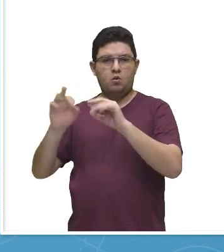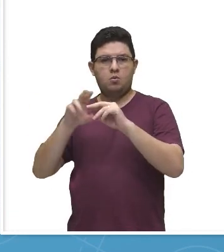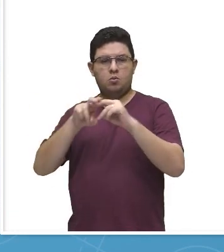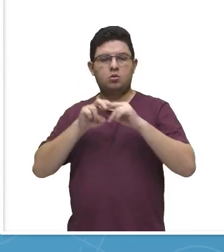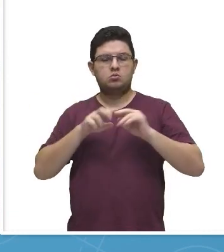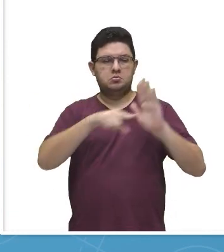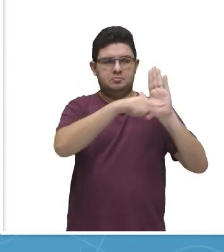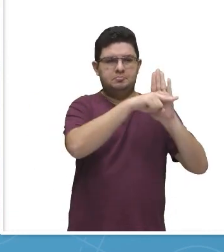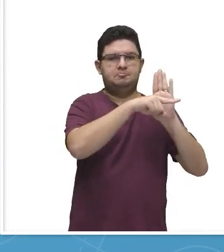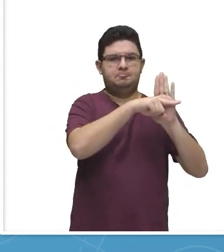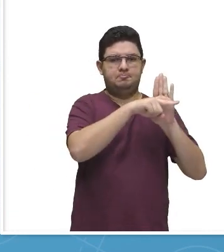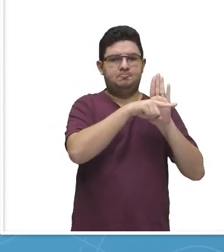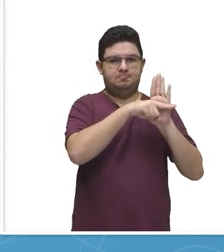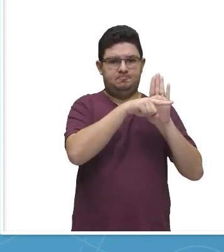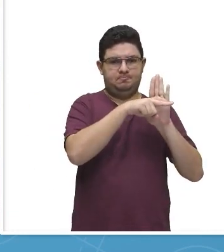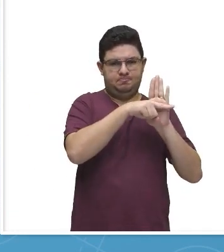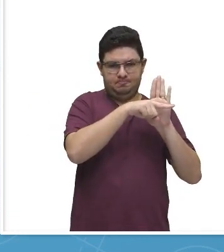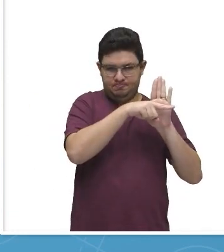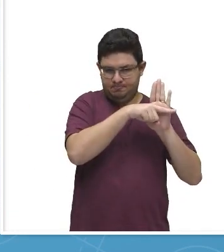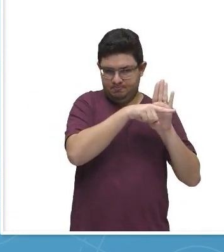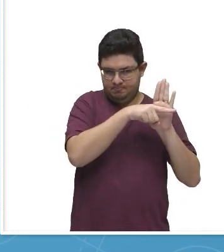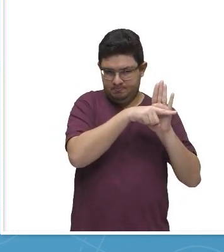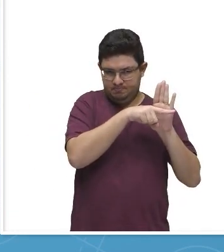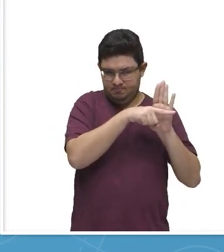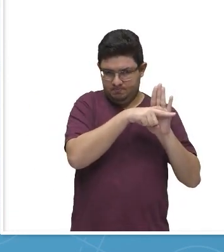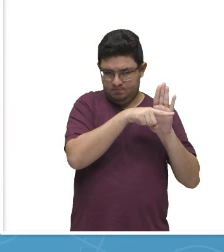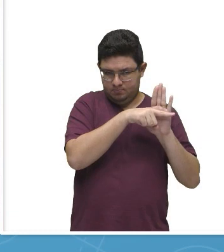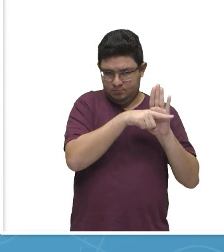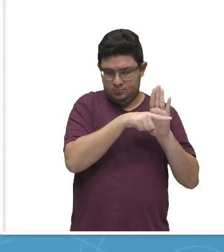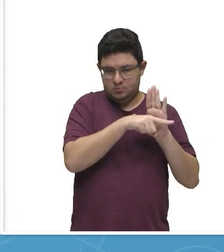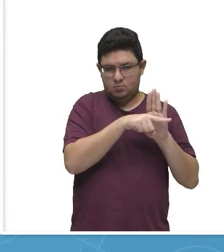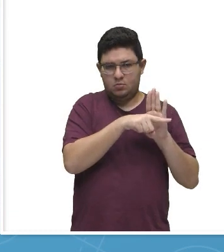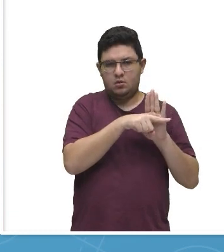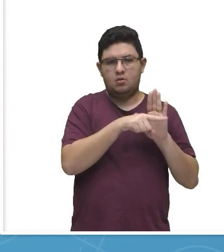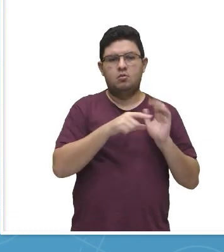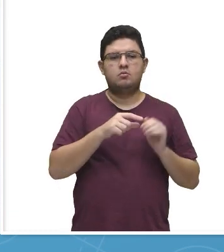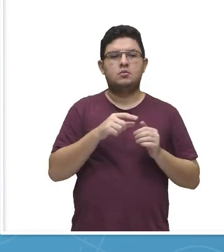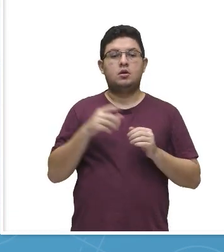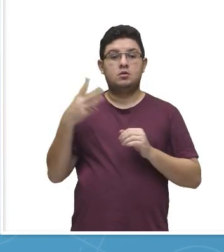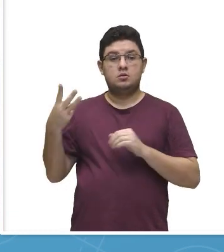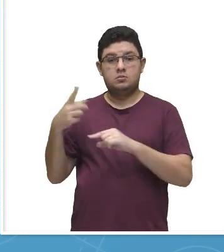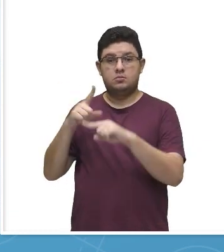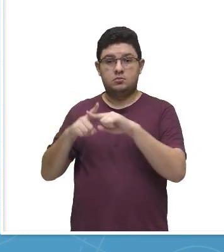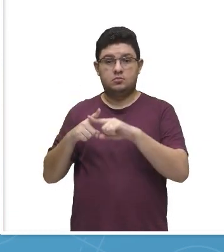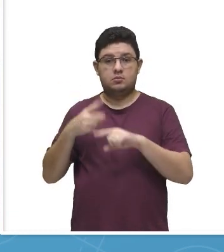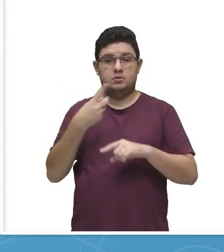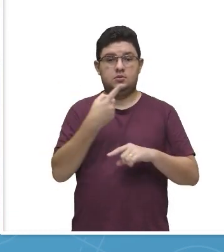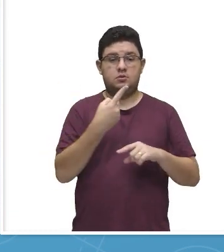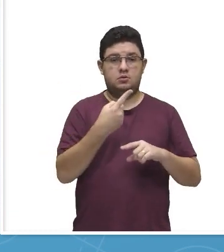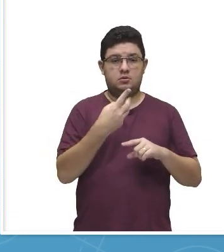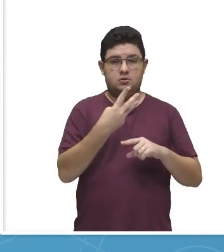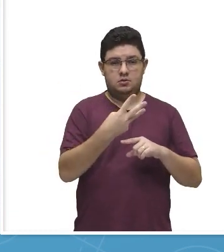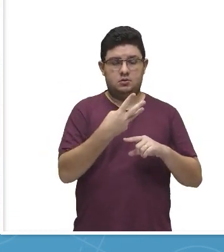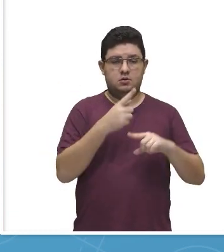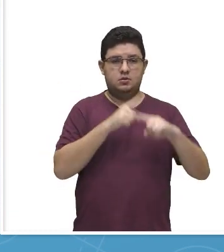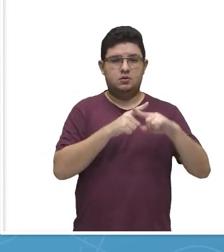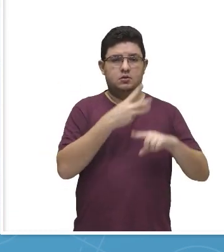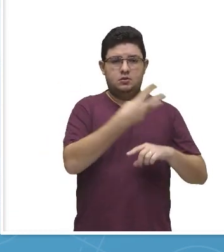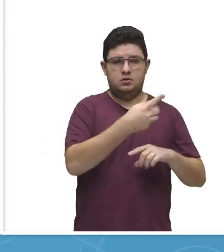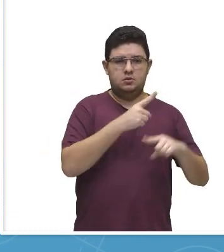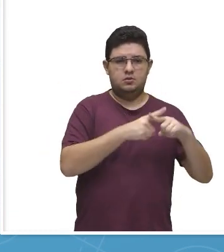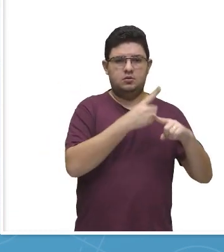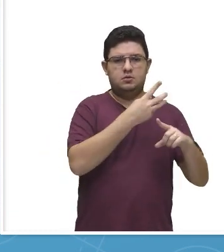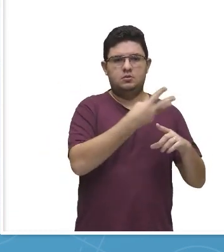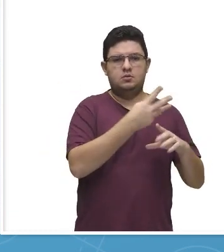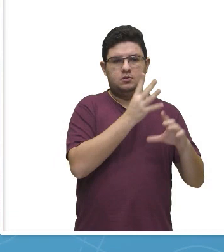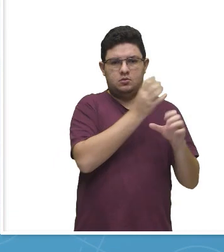3, 27 vezes 3, 81. O mesmo acontece aqui, né? Não tem parênteses e a base é negativa, já